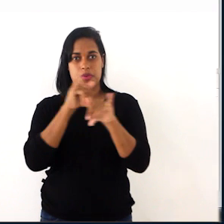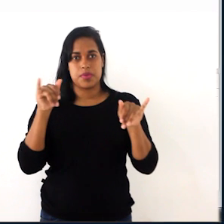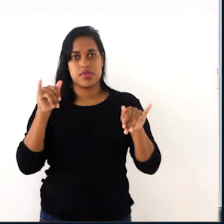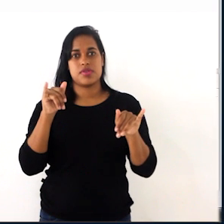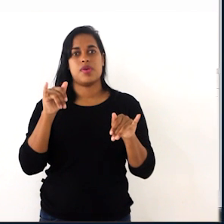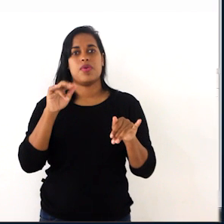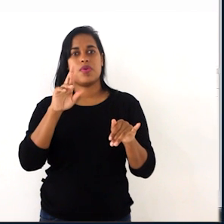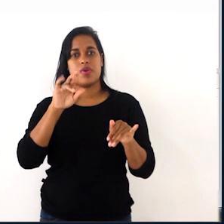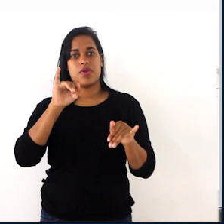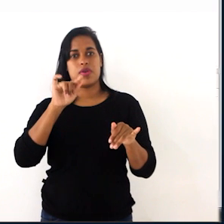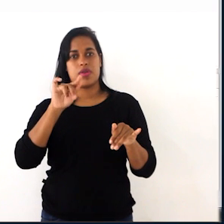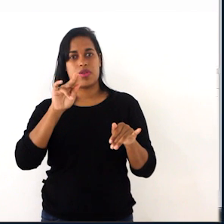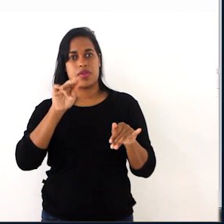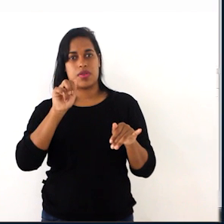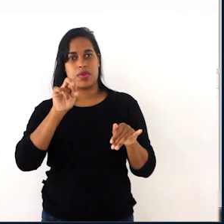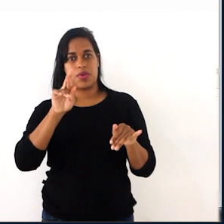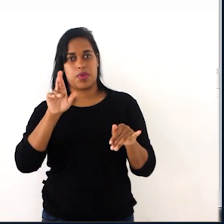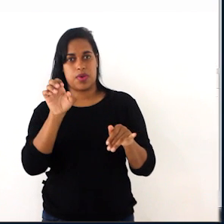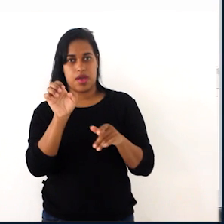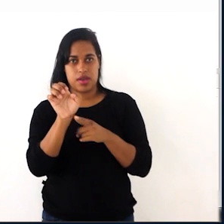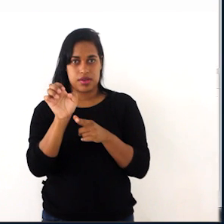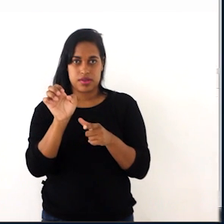require